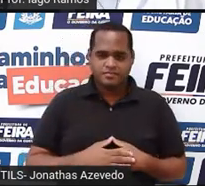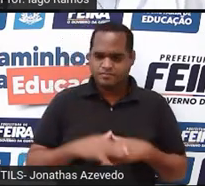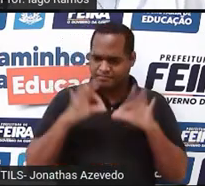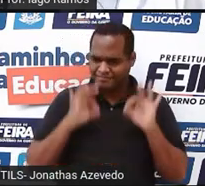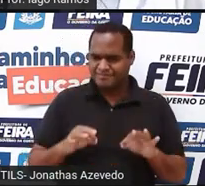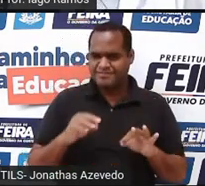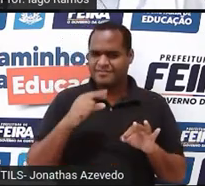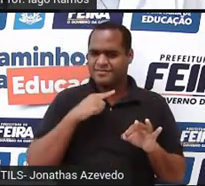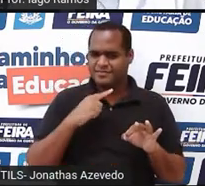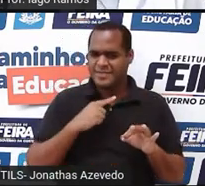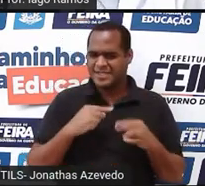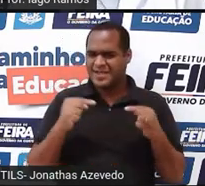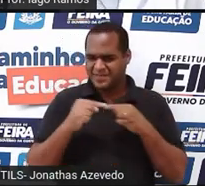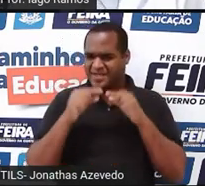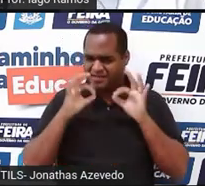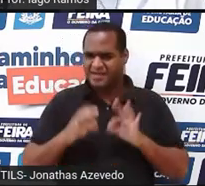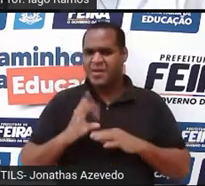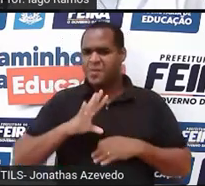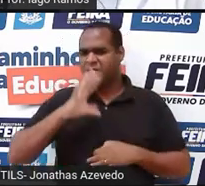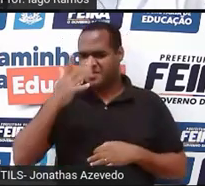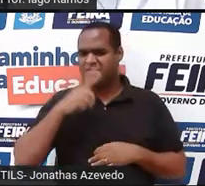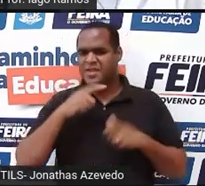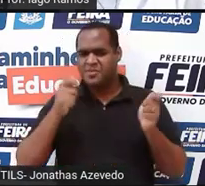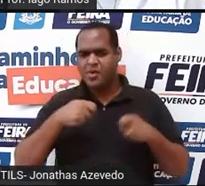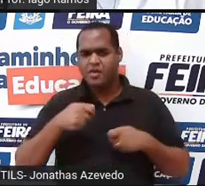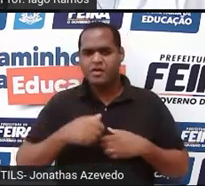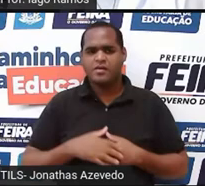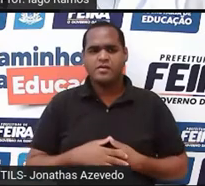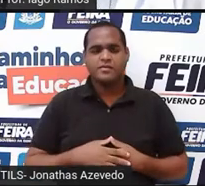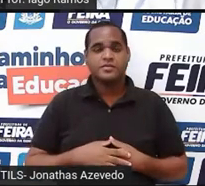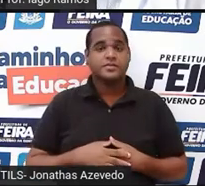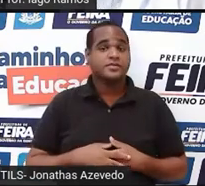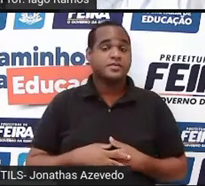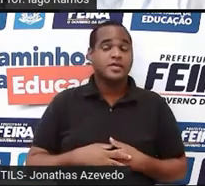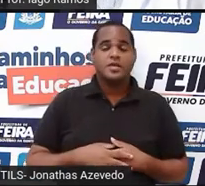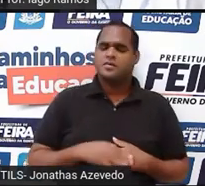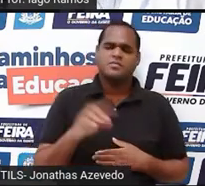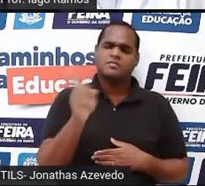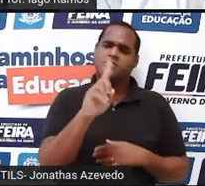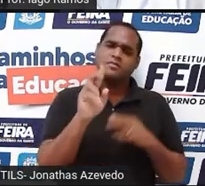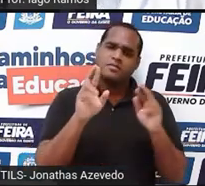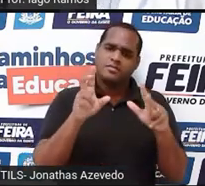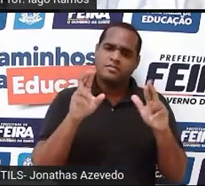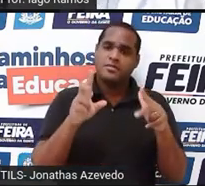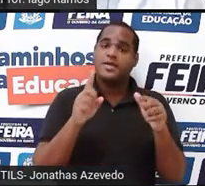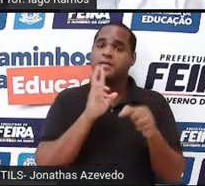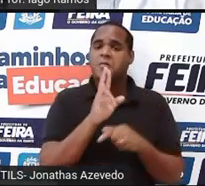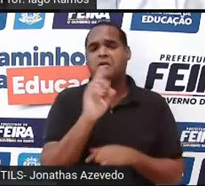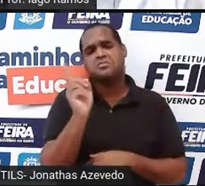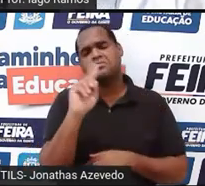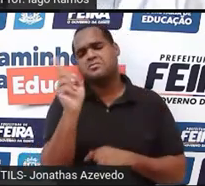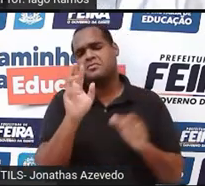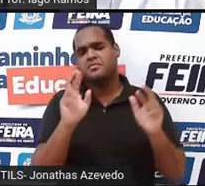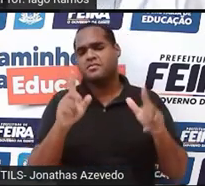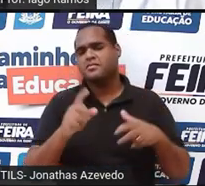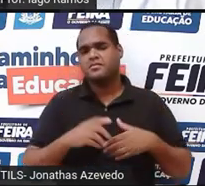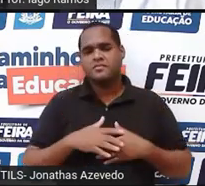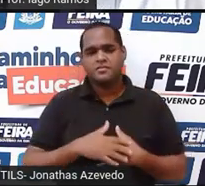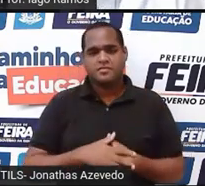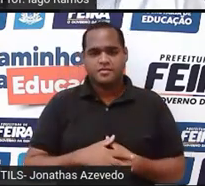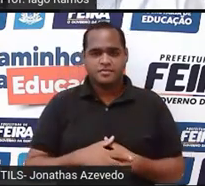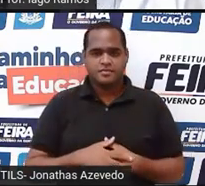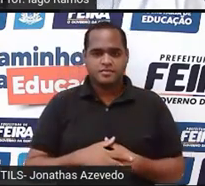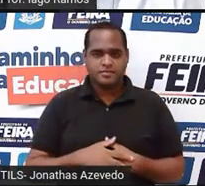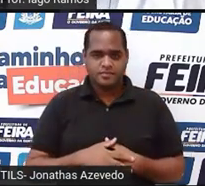certo isso acontecer é garantia de isso acontecer e não é garantia a resposta é não bom